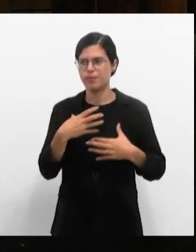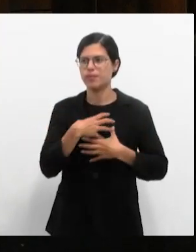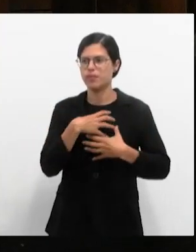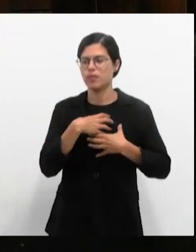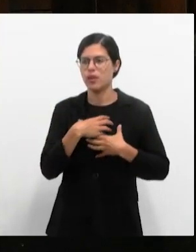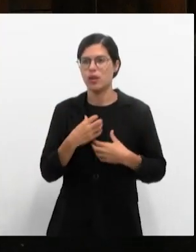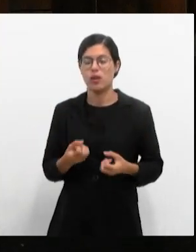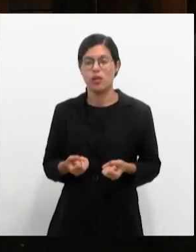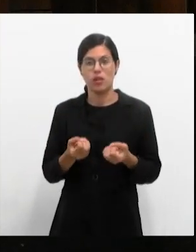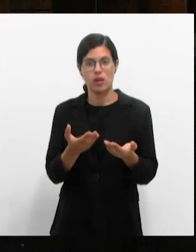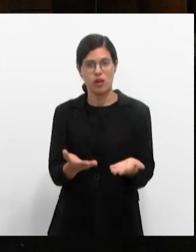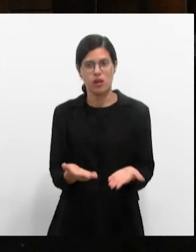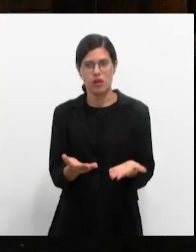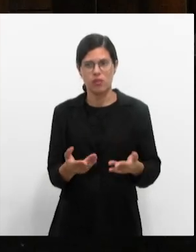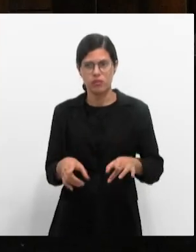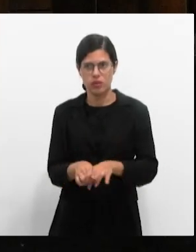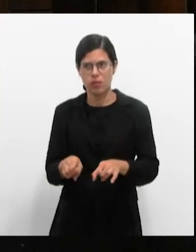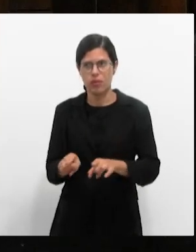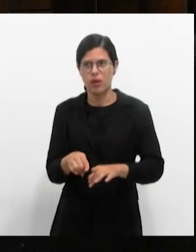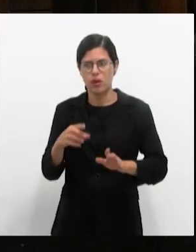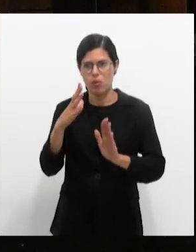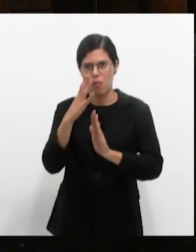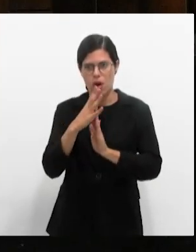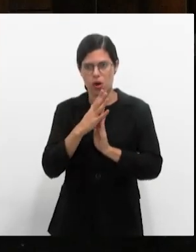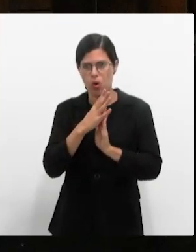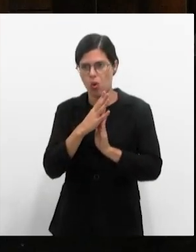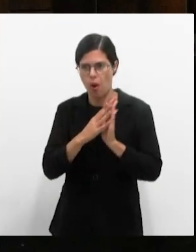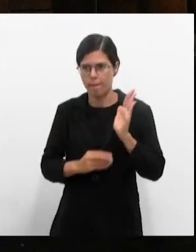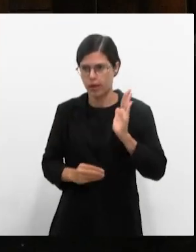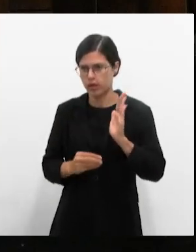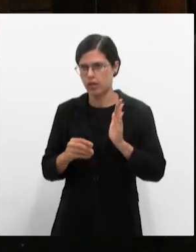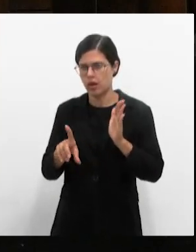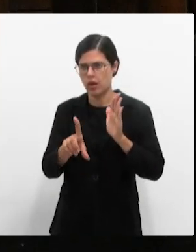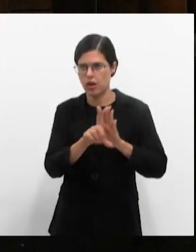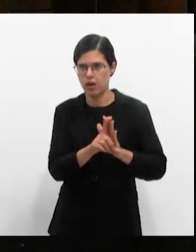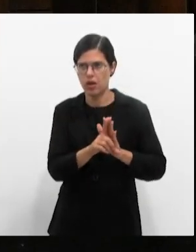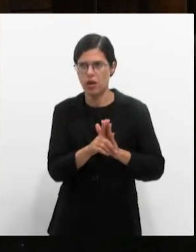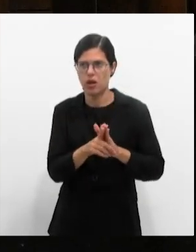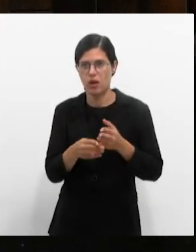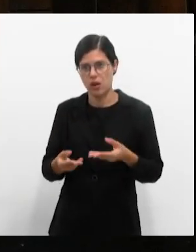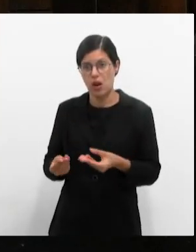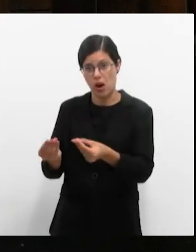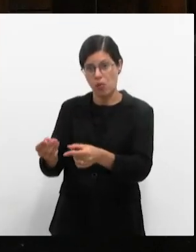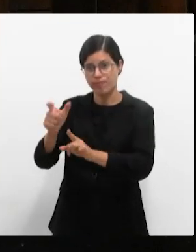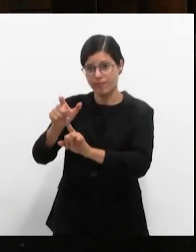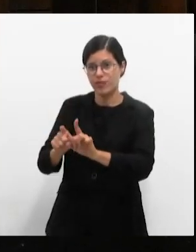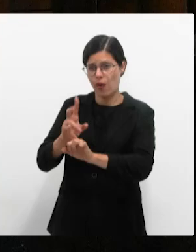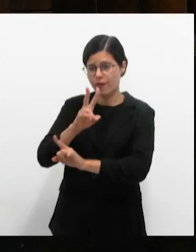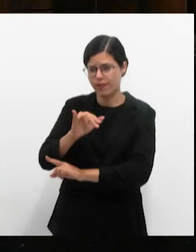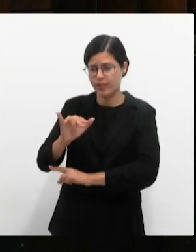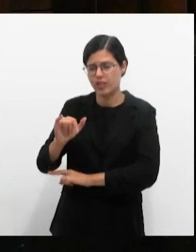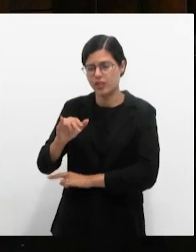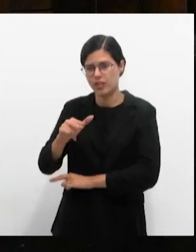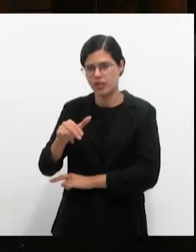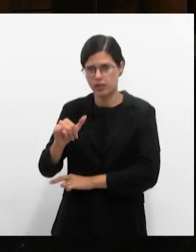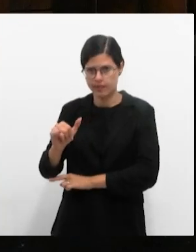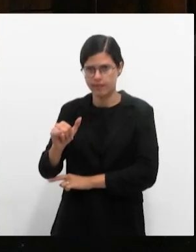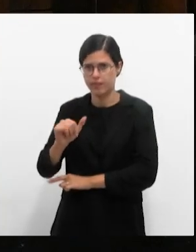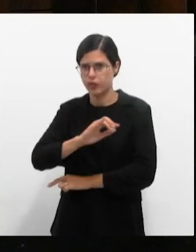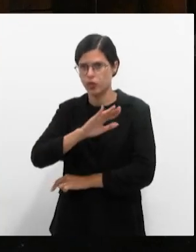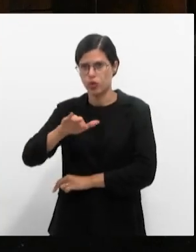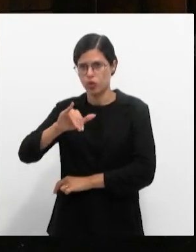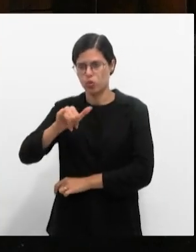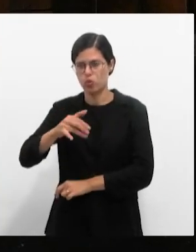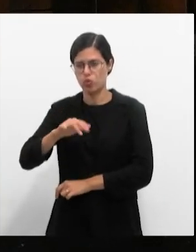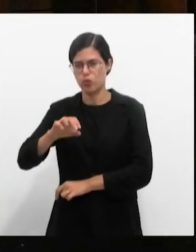Entregamos, inclusive, uma cópia da lei ao próprio Vini Júnior, que, muito